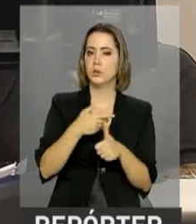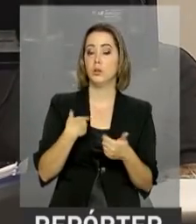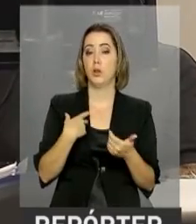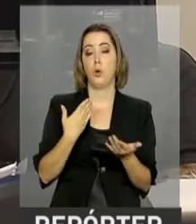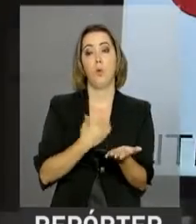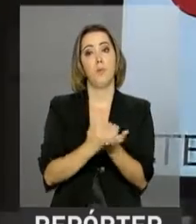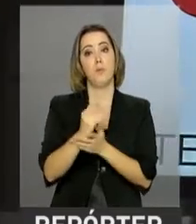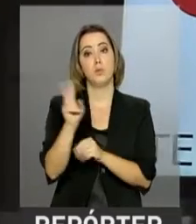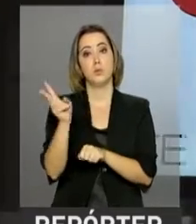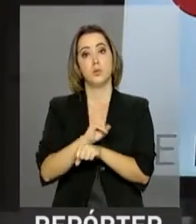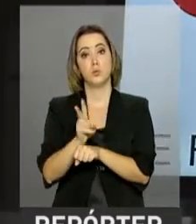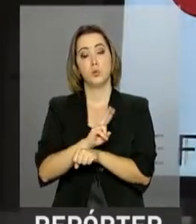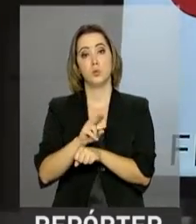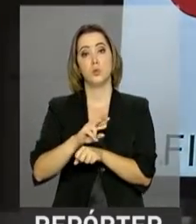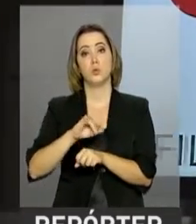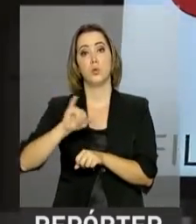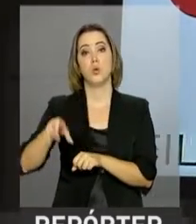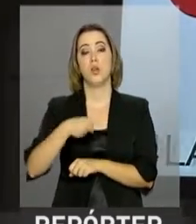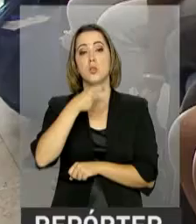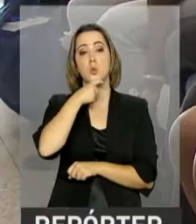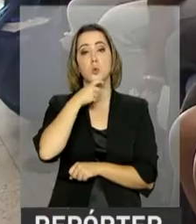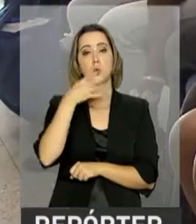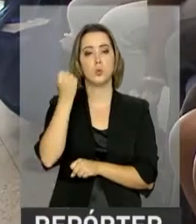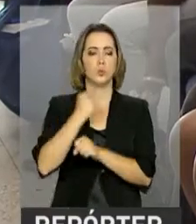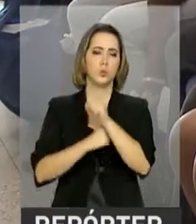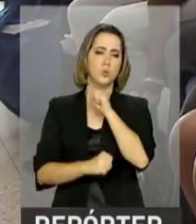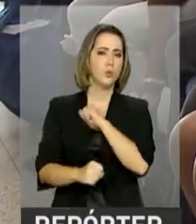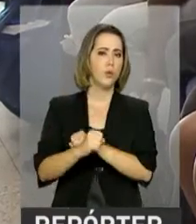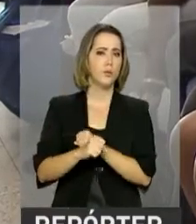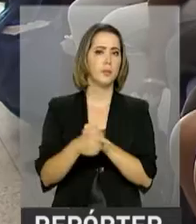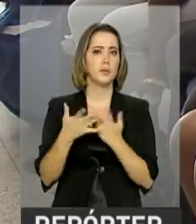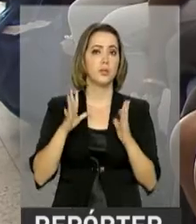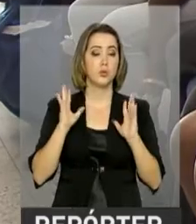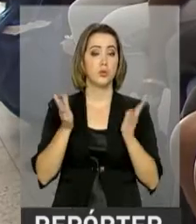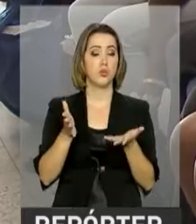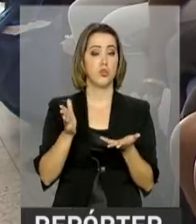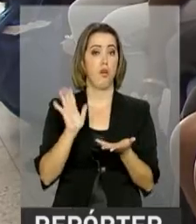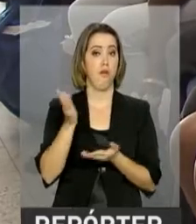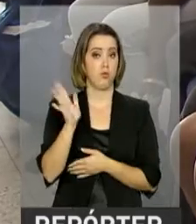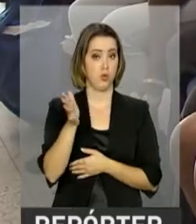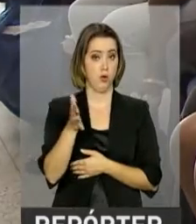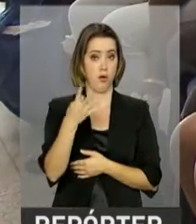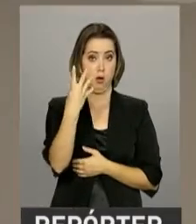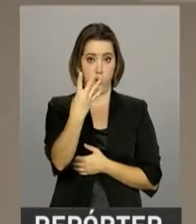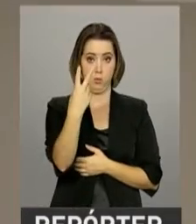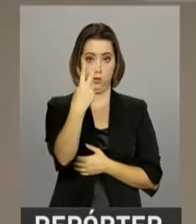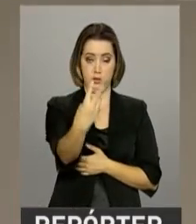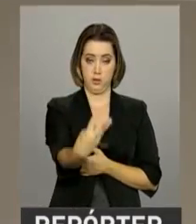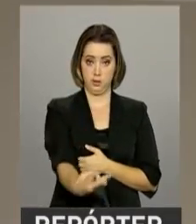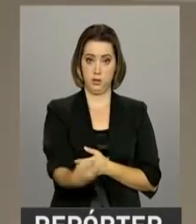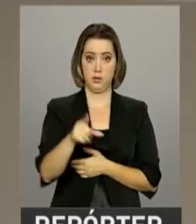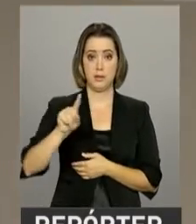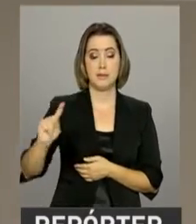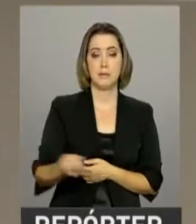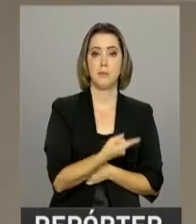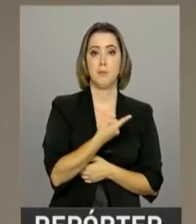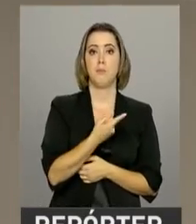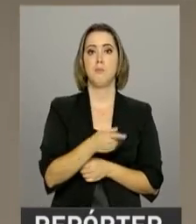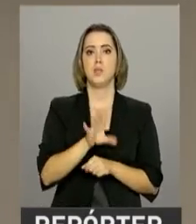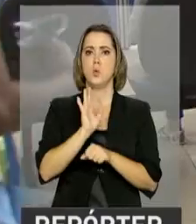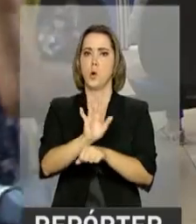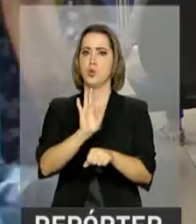um pente fino em julho do ano passado desde então 43 mil benefícios já foram cancelados o que